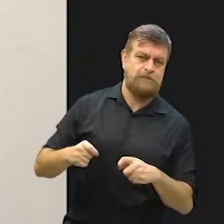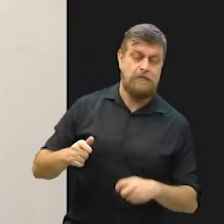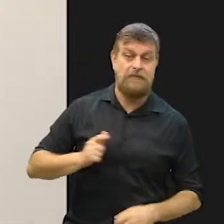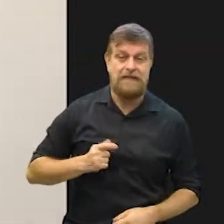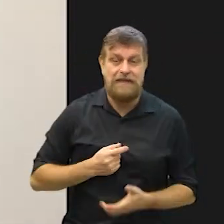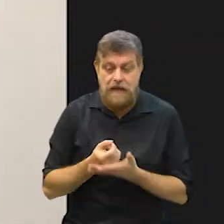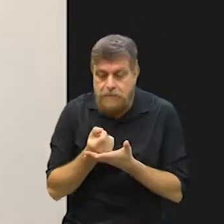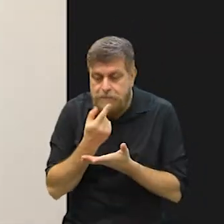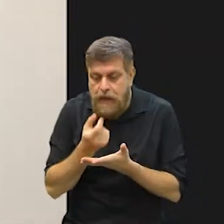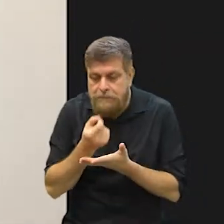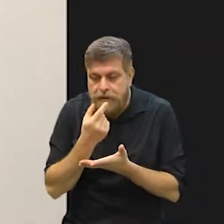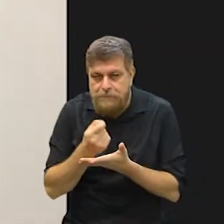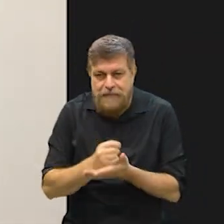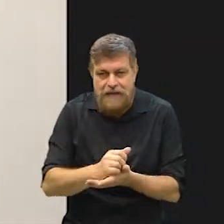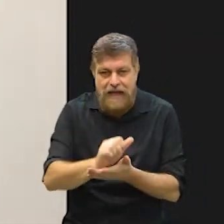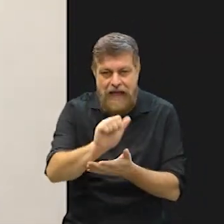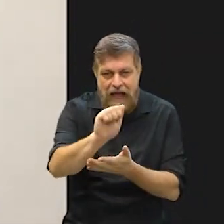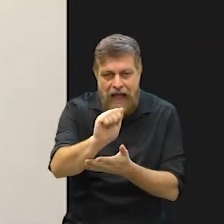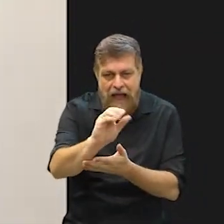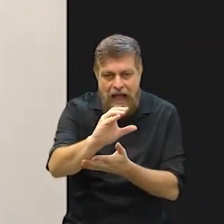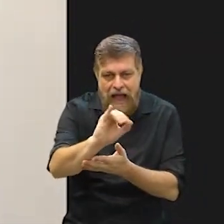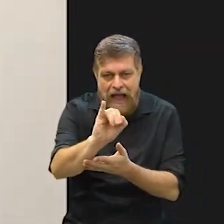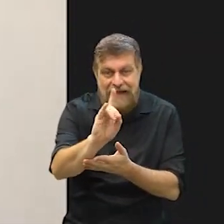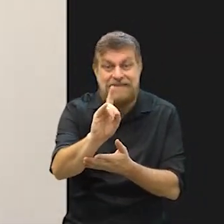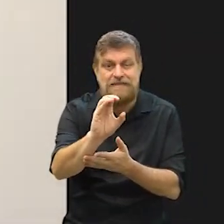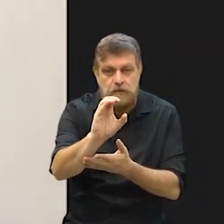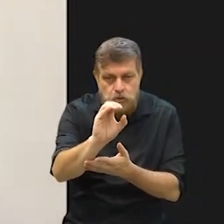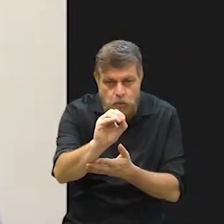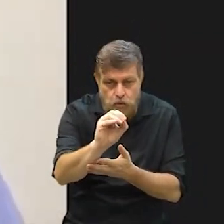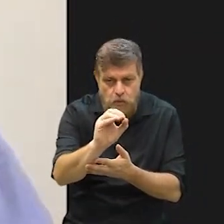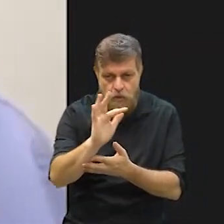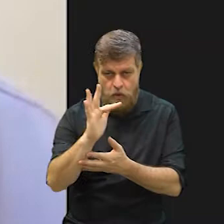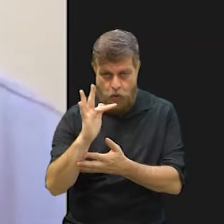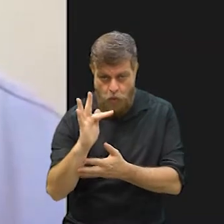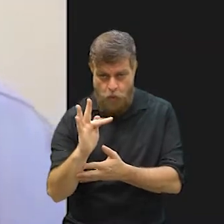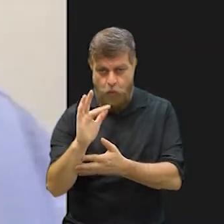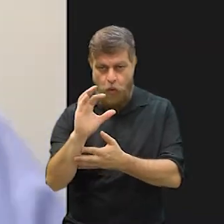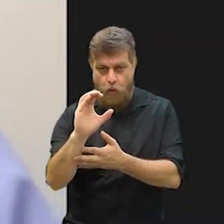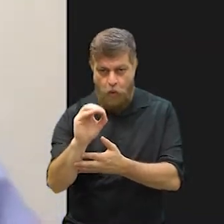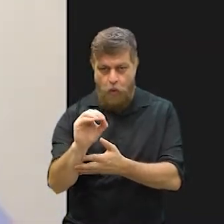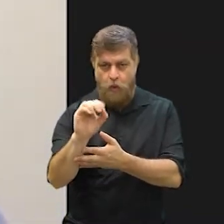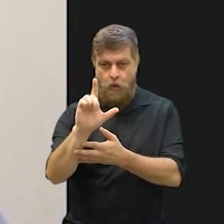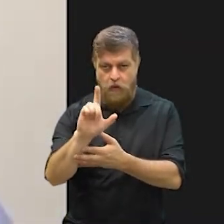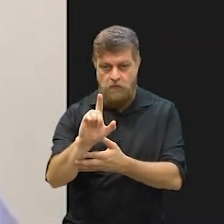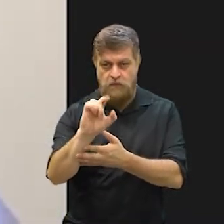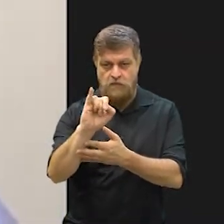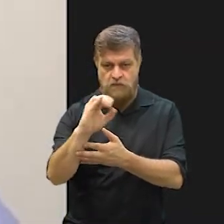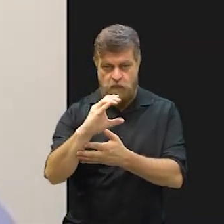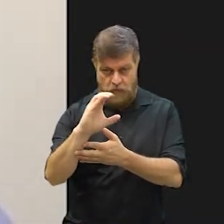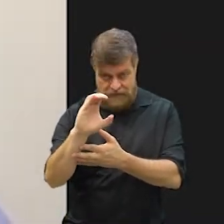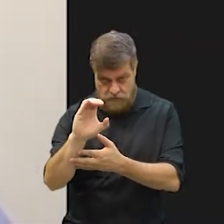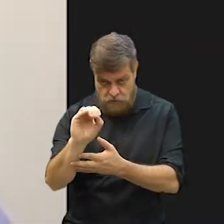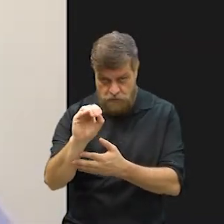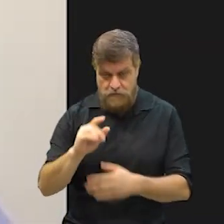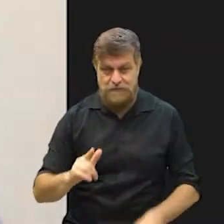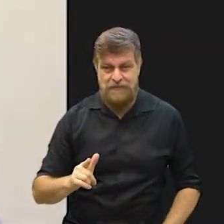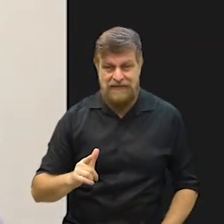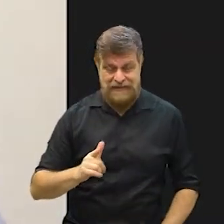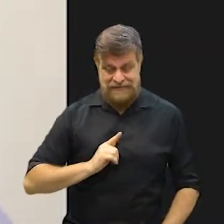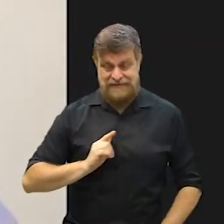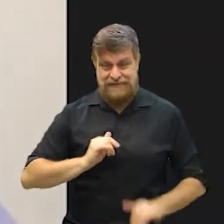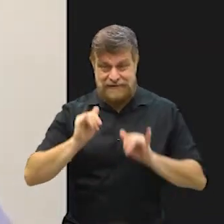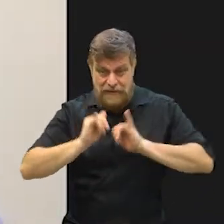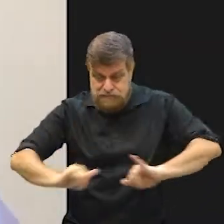é tomar o ácido fólico antes de engravidar. Então, se existe uma mensagem que deveria ser